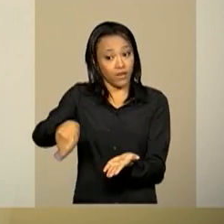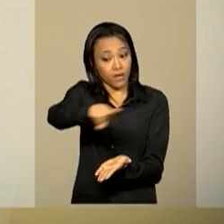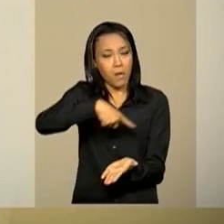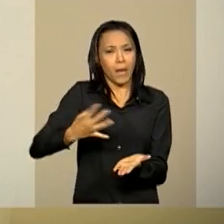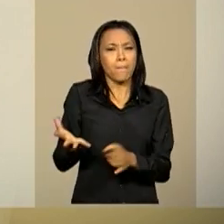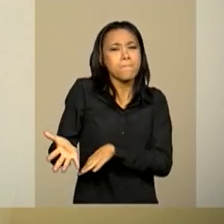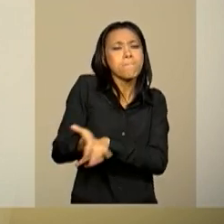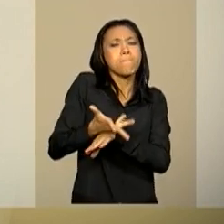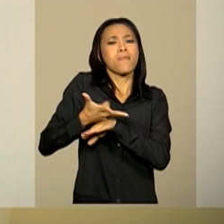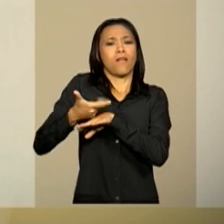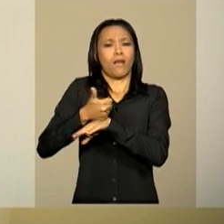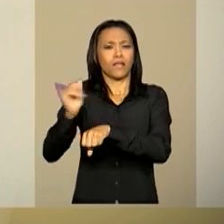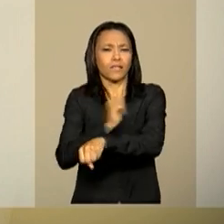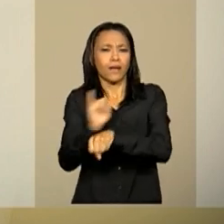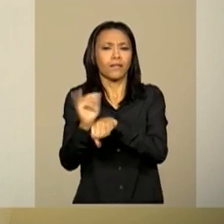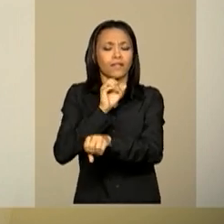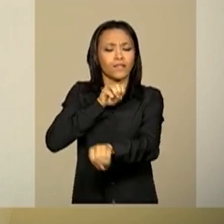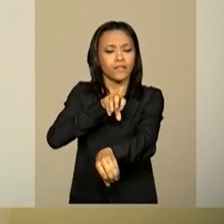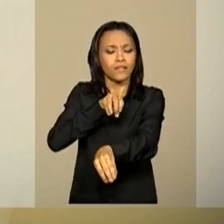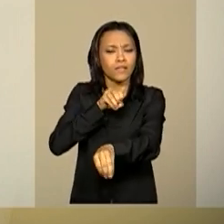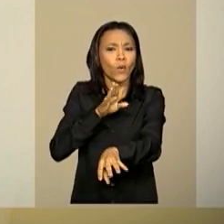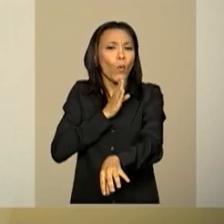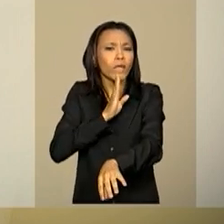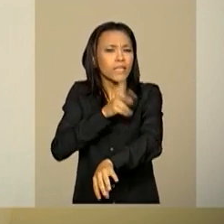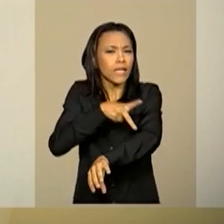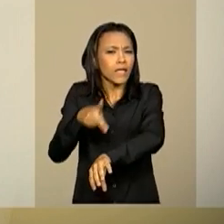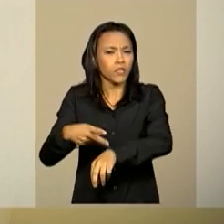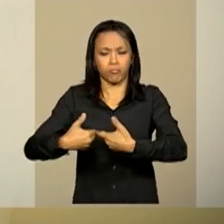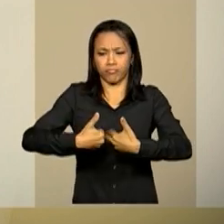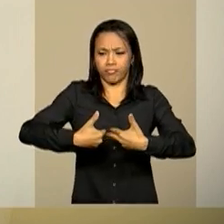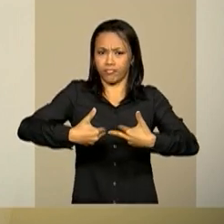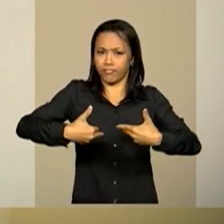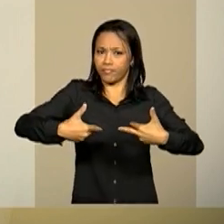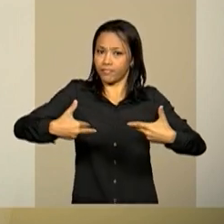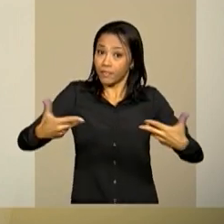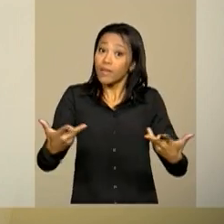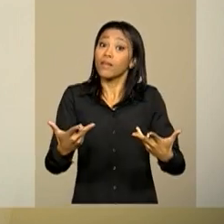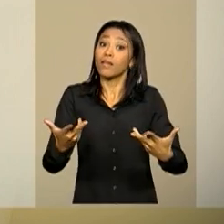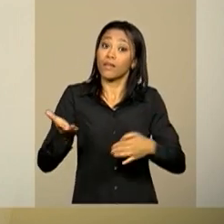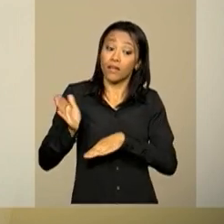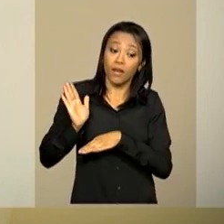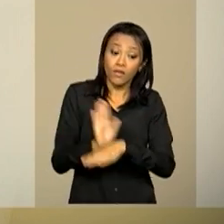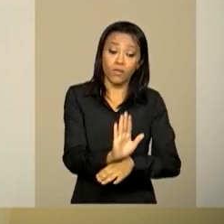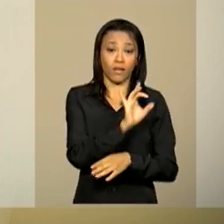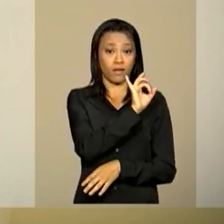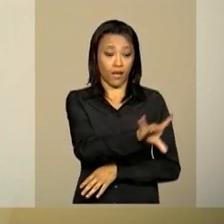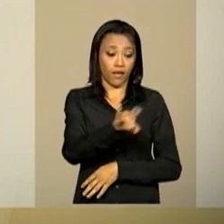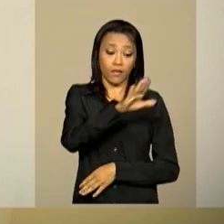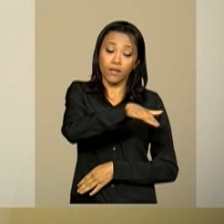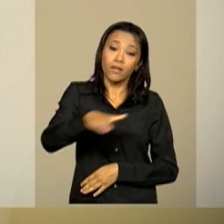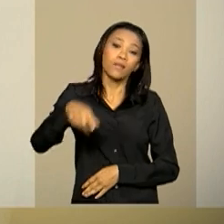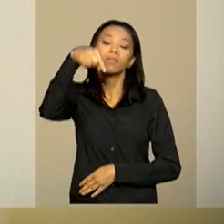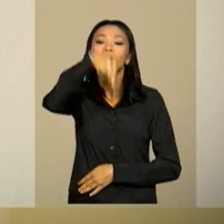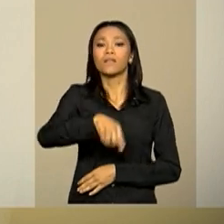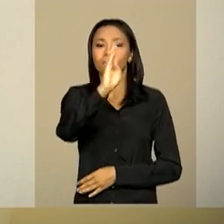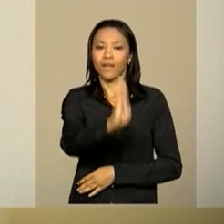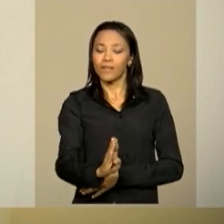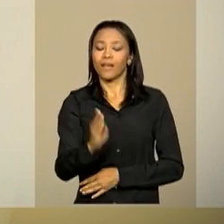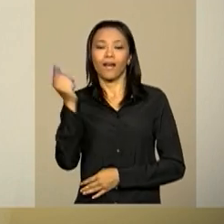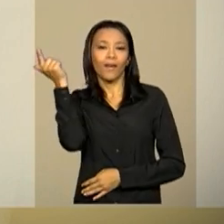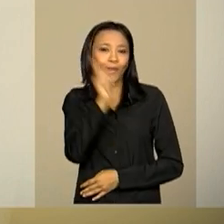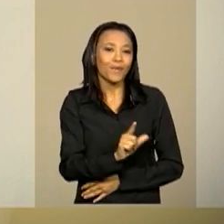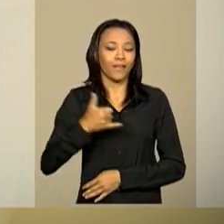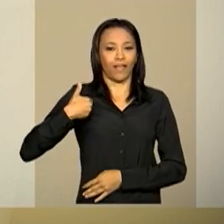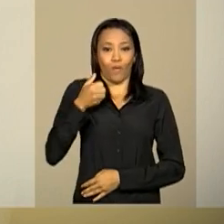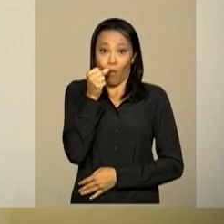aperfeiçoar os métodos de ensino conhecer novas técnicas e ajudar cada criança desse país a chegar aos